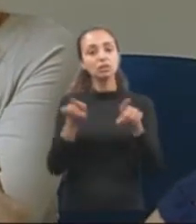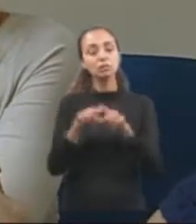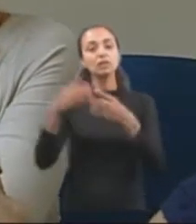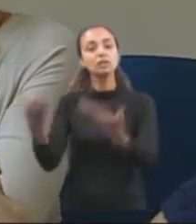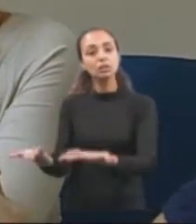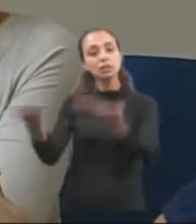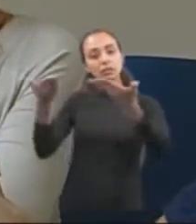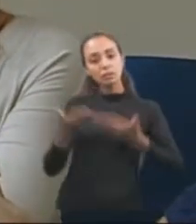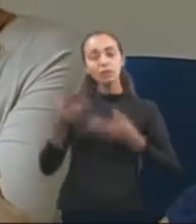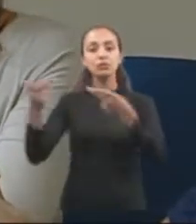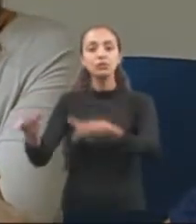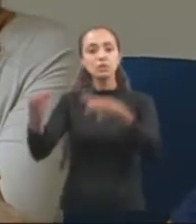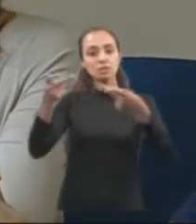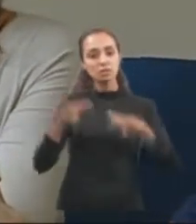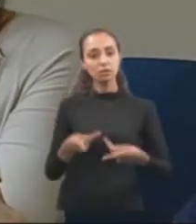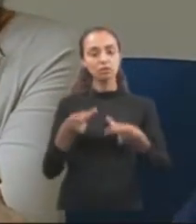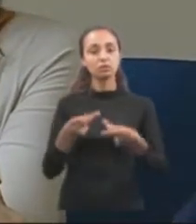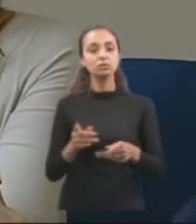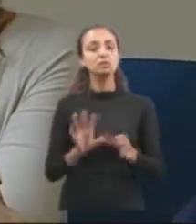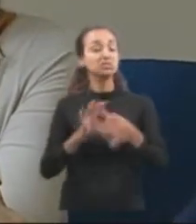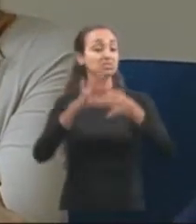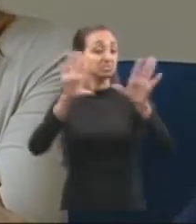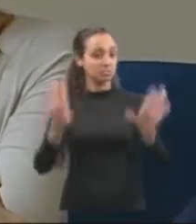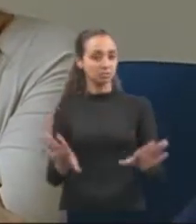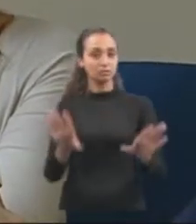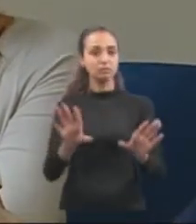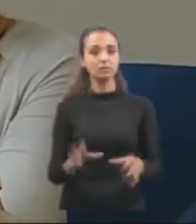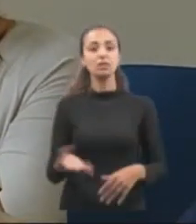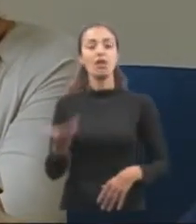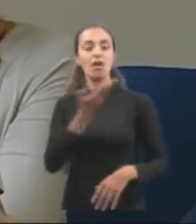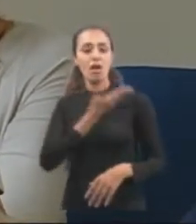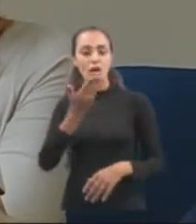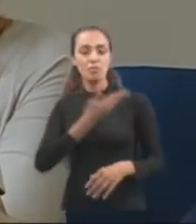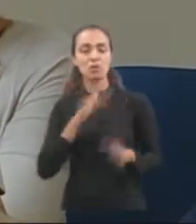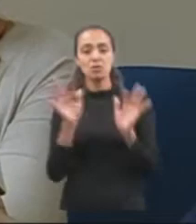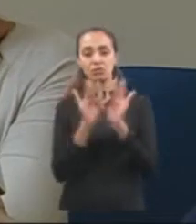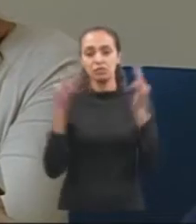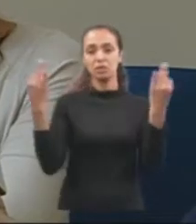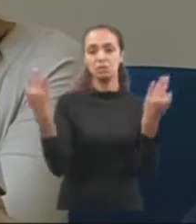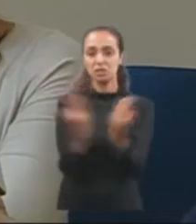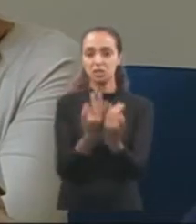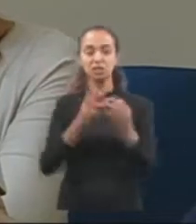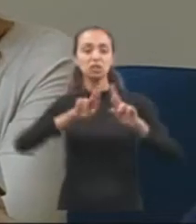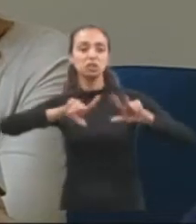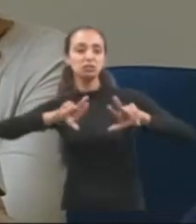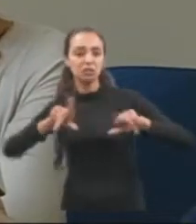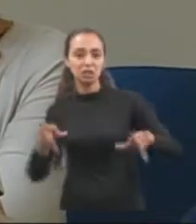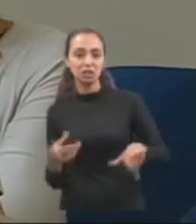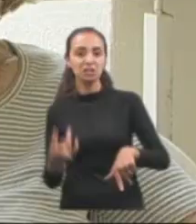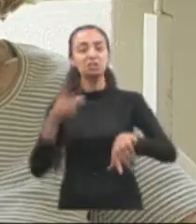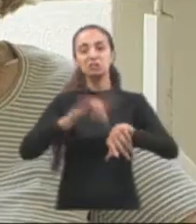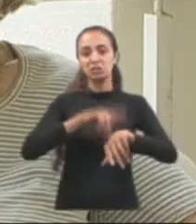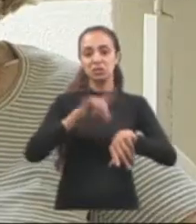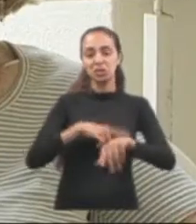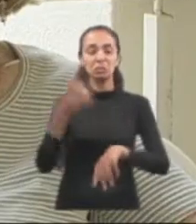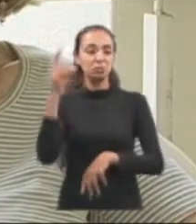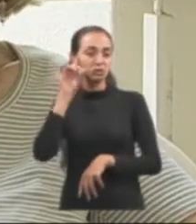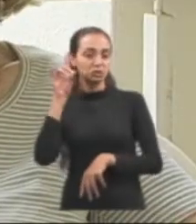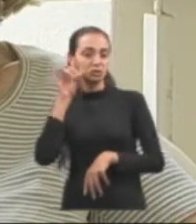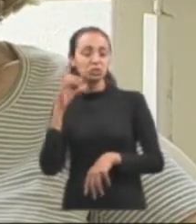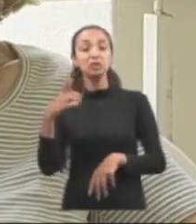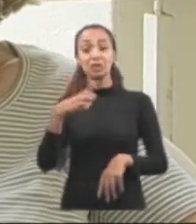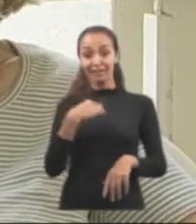plena liberdade de receber suas visitas, os seus amigos, os seus familiares em qualquer momento, em qualquer dia, em qualquer horário. Vem o